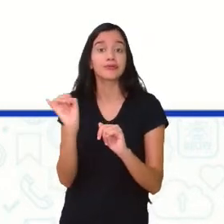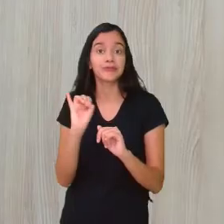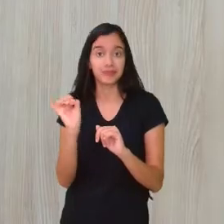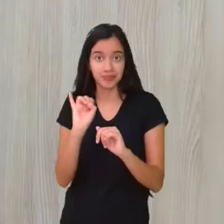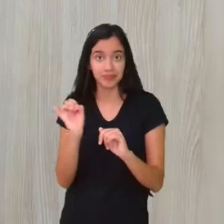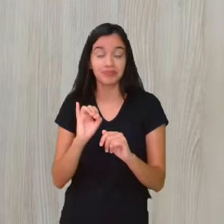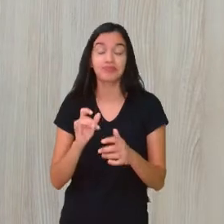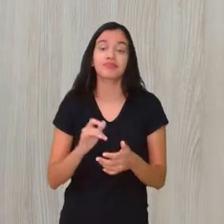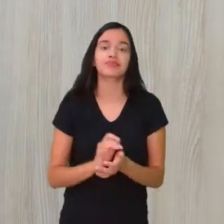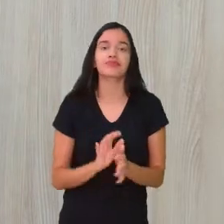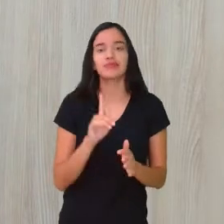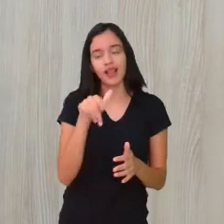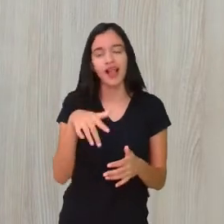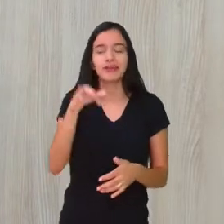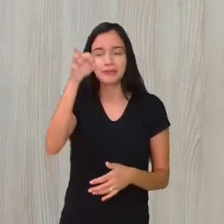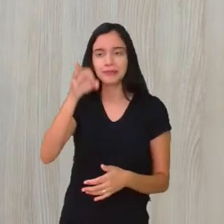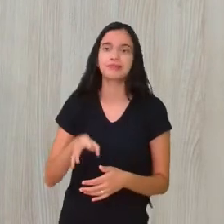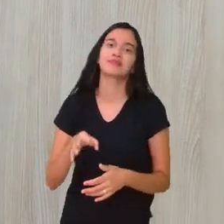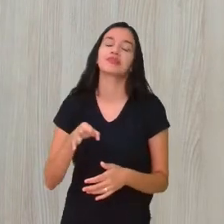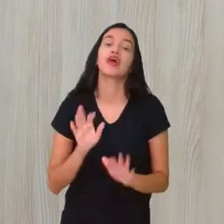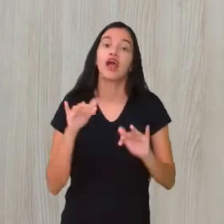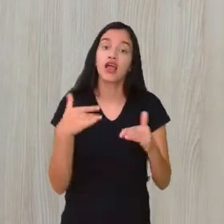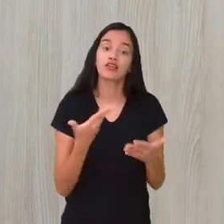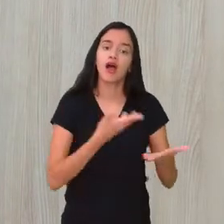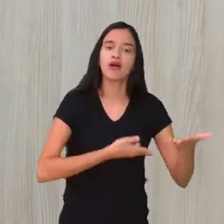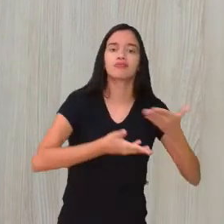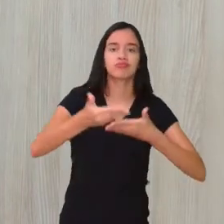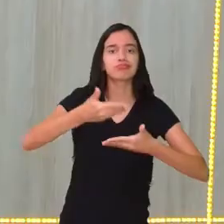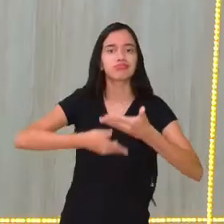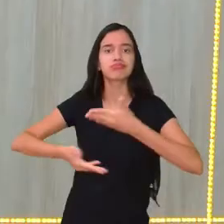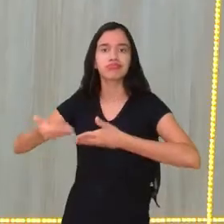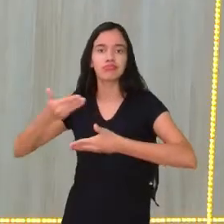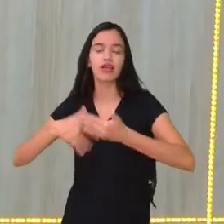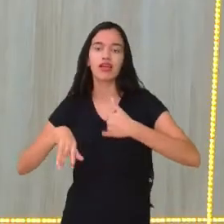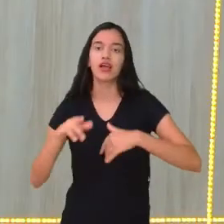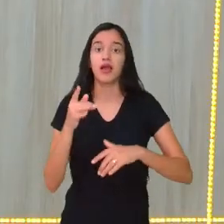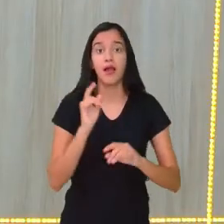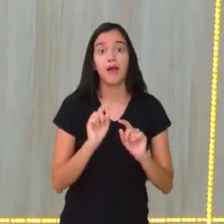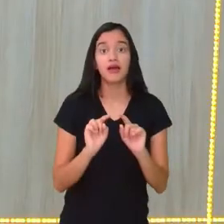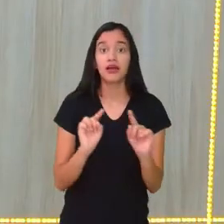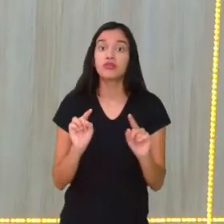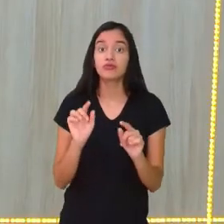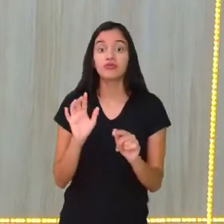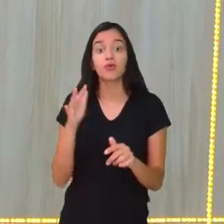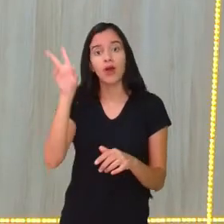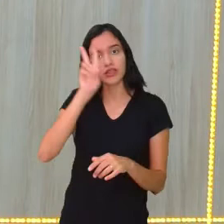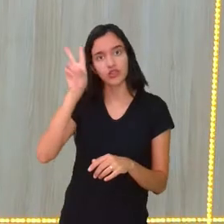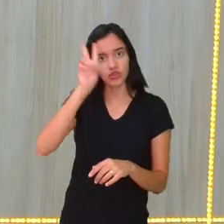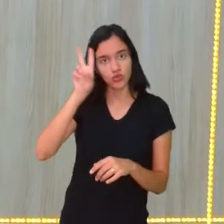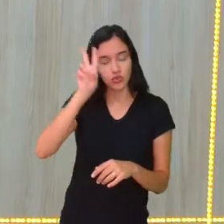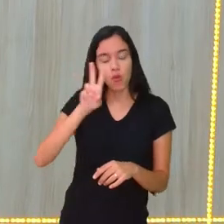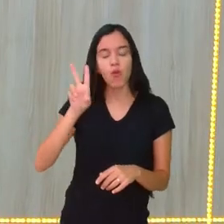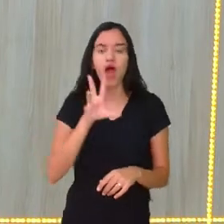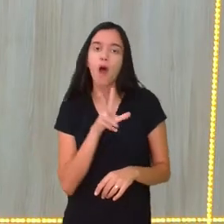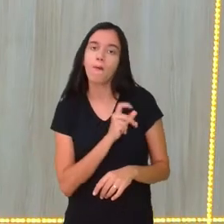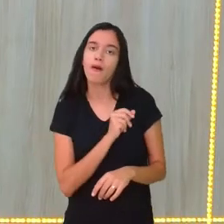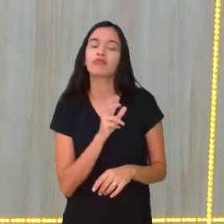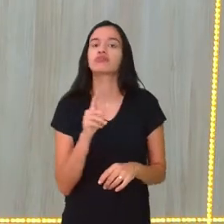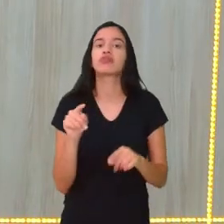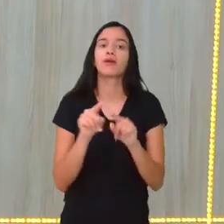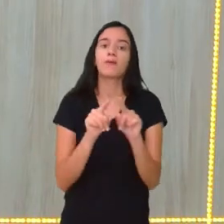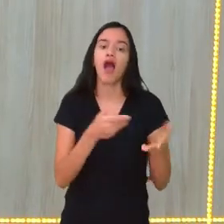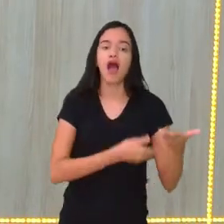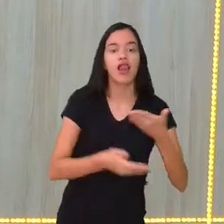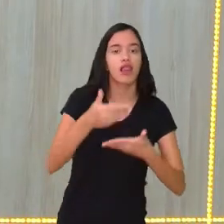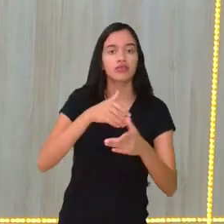né? Pigmaleone, exatamente. Então, as relações... Essa peça, embora ela trate de uma história romântica, mas as